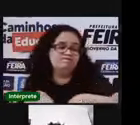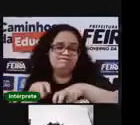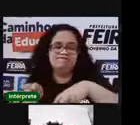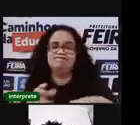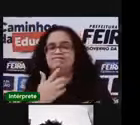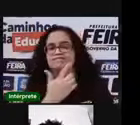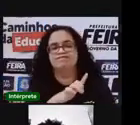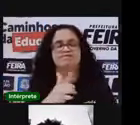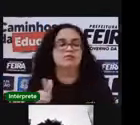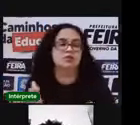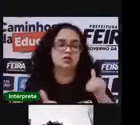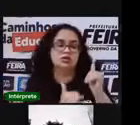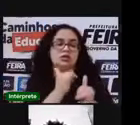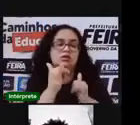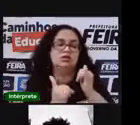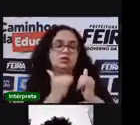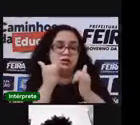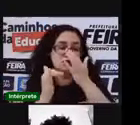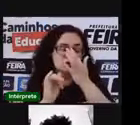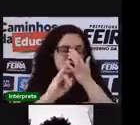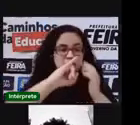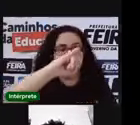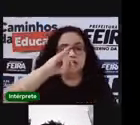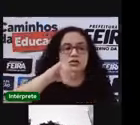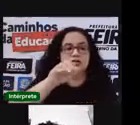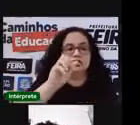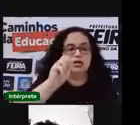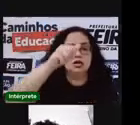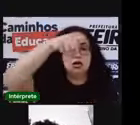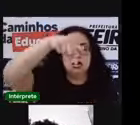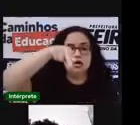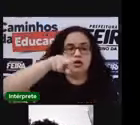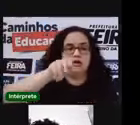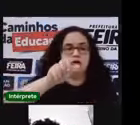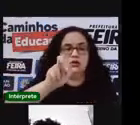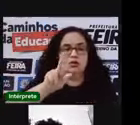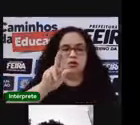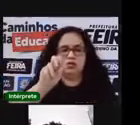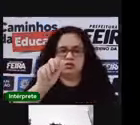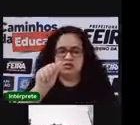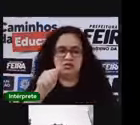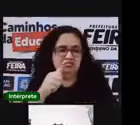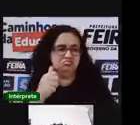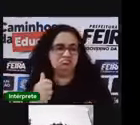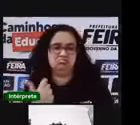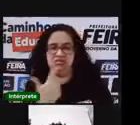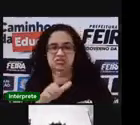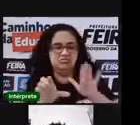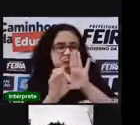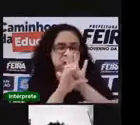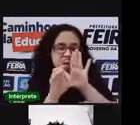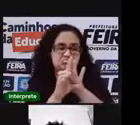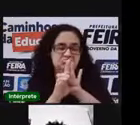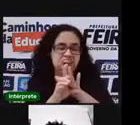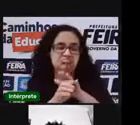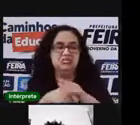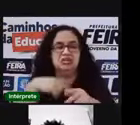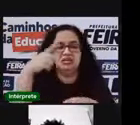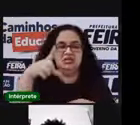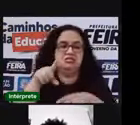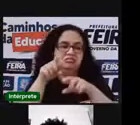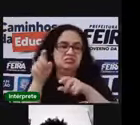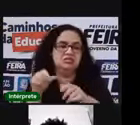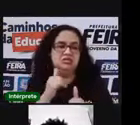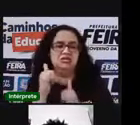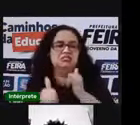internet. Em Jaguara, aqui no centro de Jaguara tem, mas tem uma comunidade lá, ó, né, depois do Riacho, que